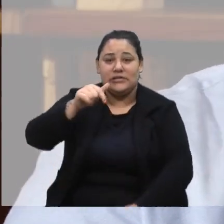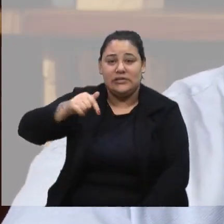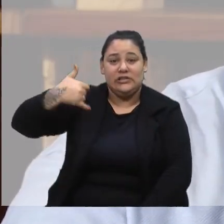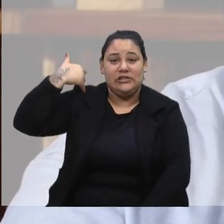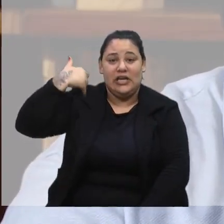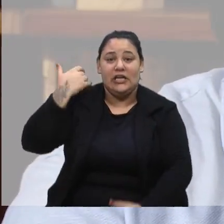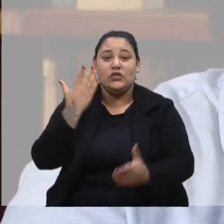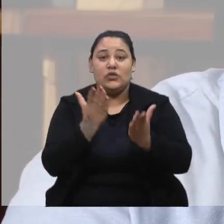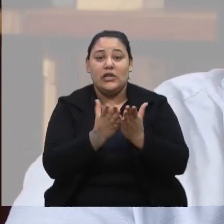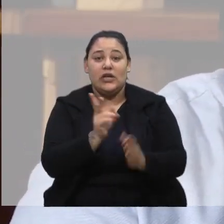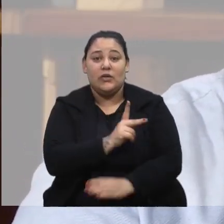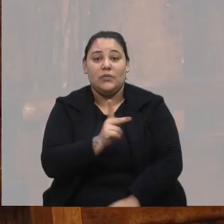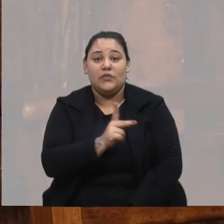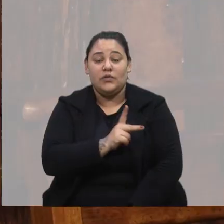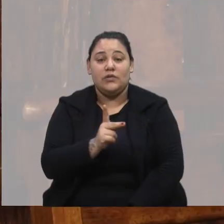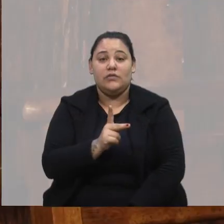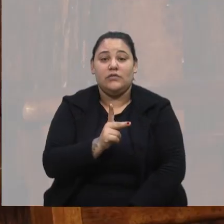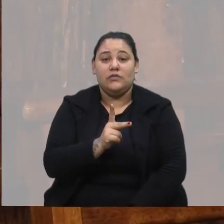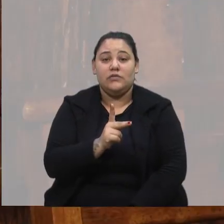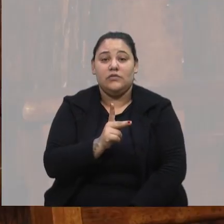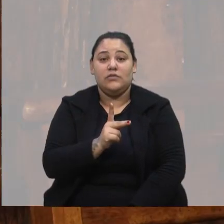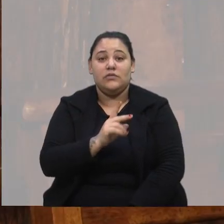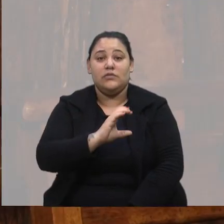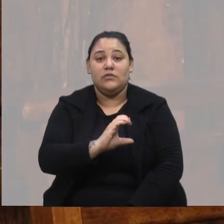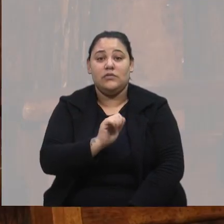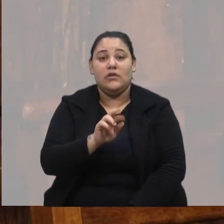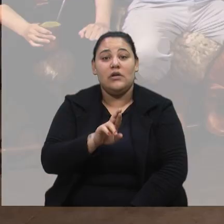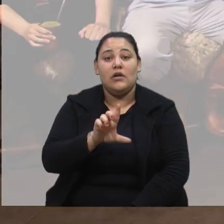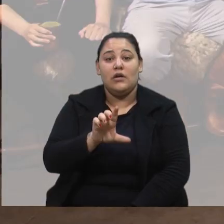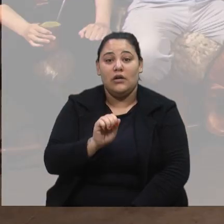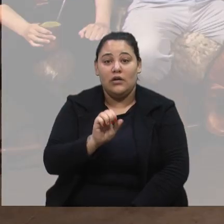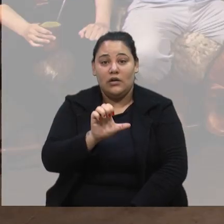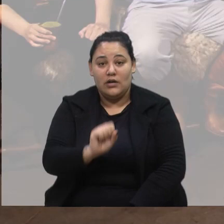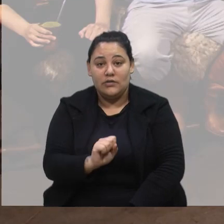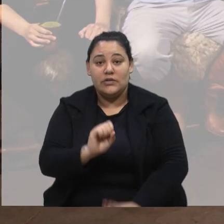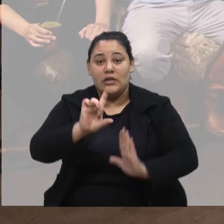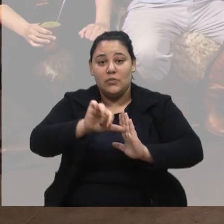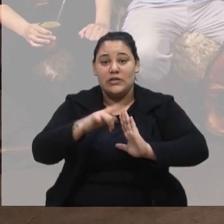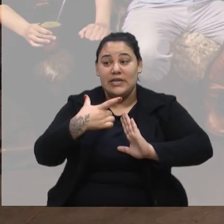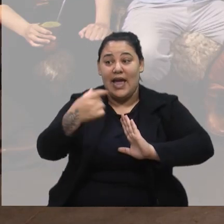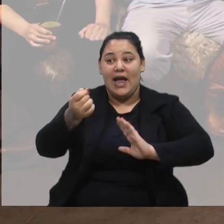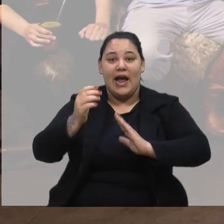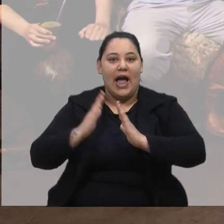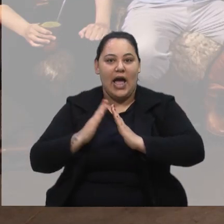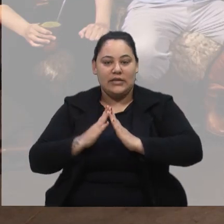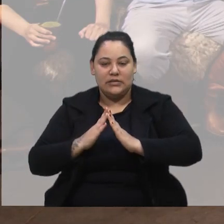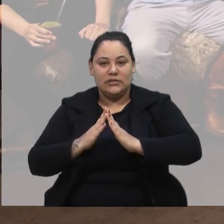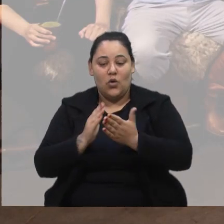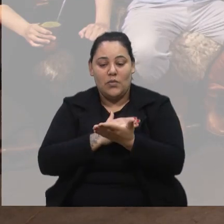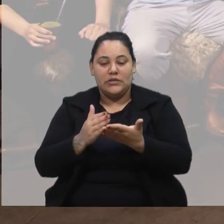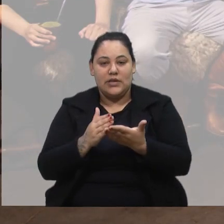também com o professor Oscar dos Reis, né? Aos 17 anos saí de casa, comecei a tocar baile.